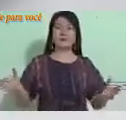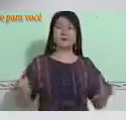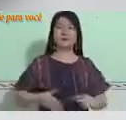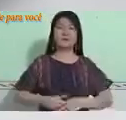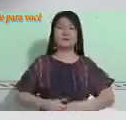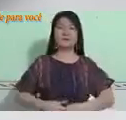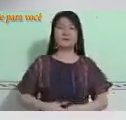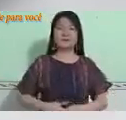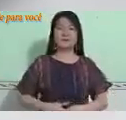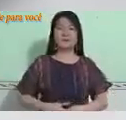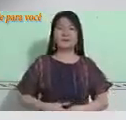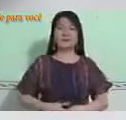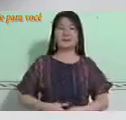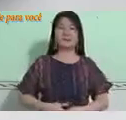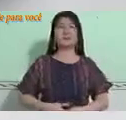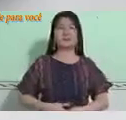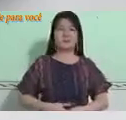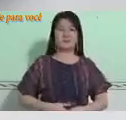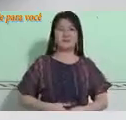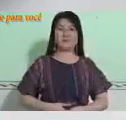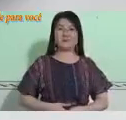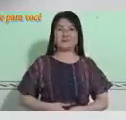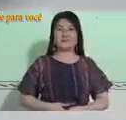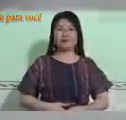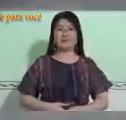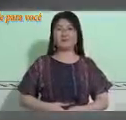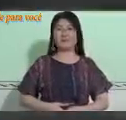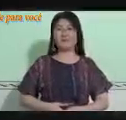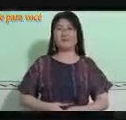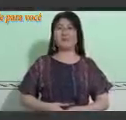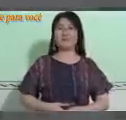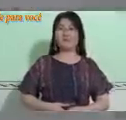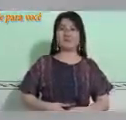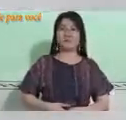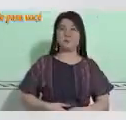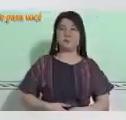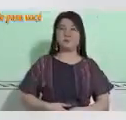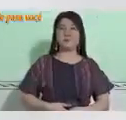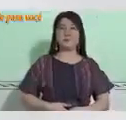Saiba mais sobre como identificar e tratar o mal de Parkinson.